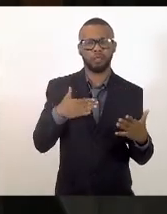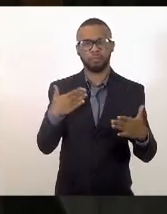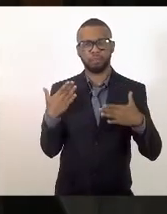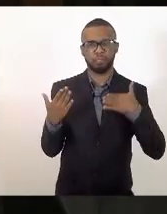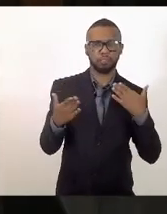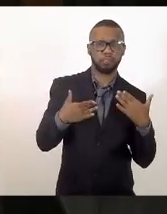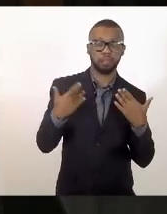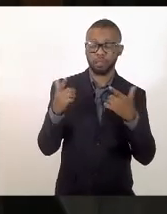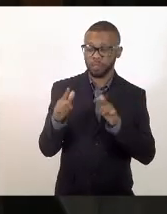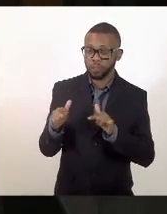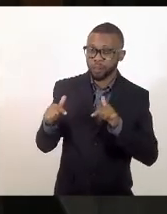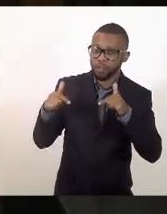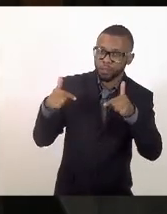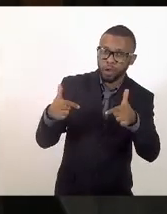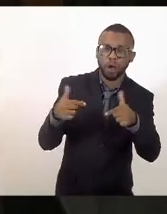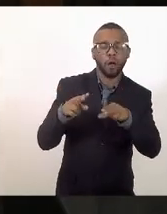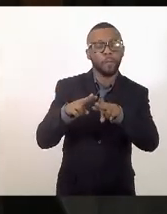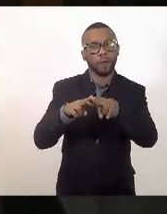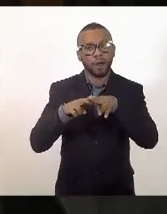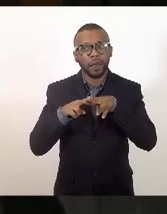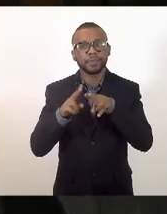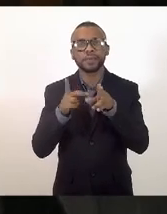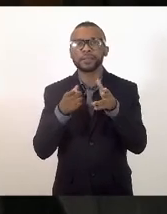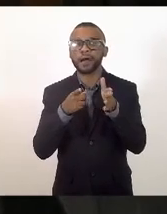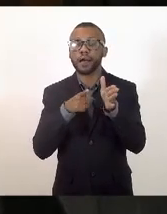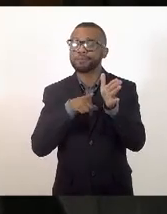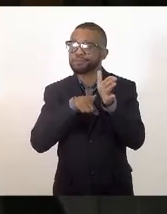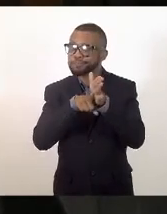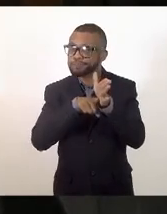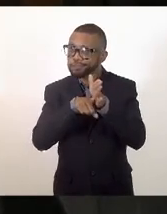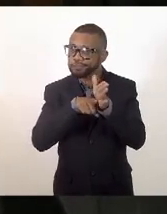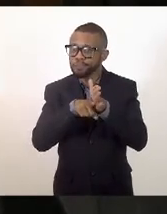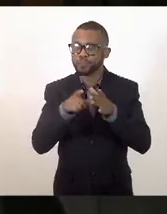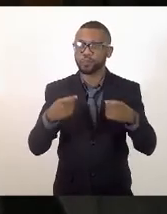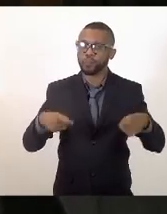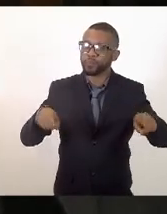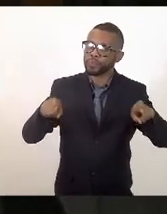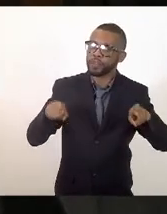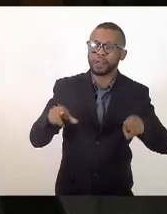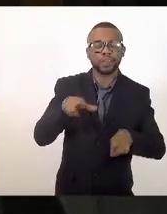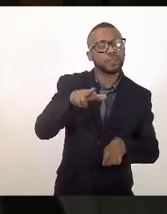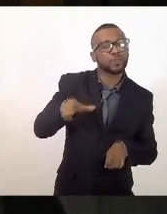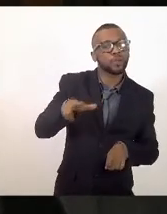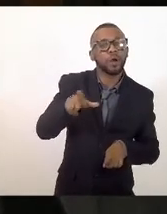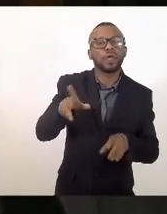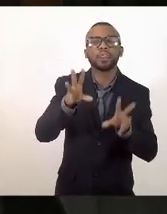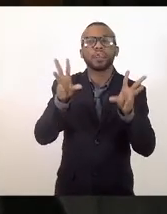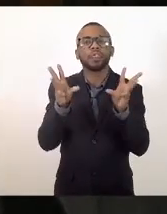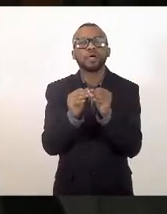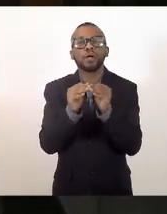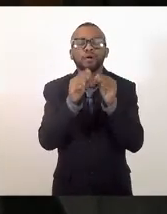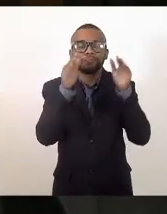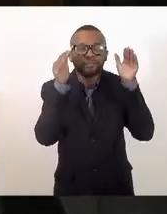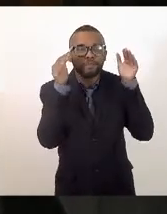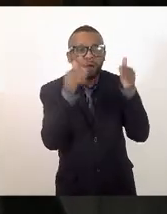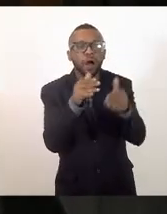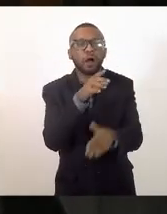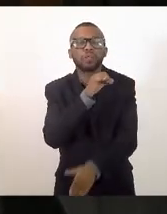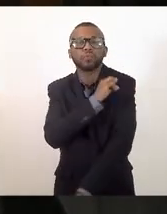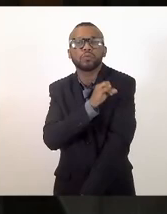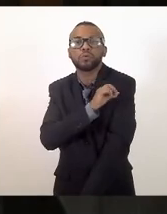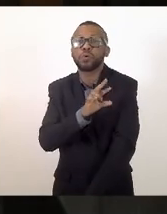feitos, fruto da diligência do meu mandato, que não se resume à capital do Rio de Janeiro. Eu tive